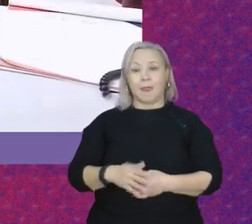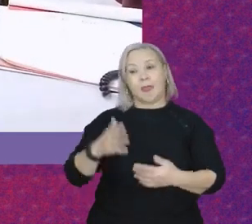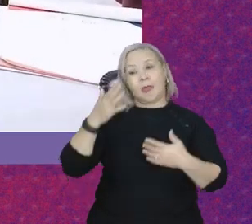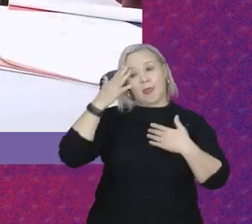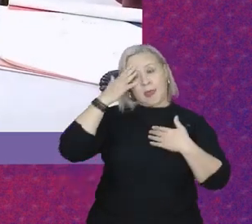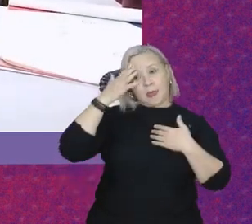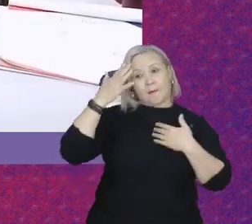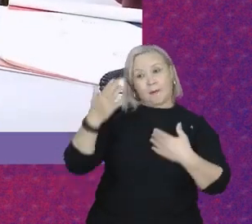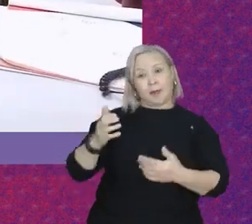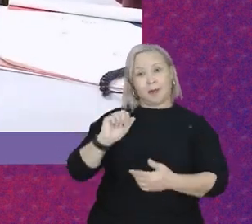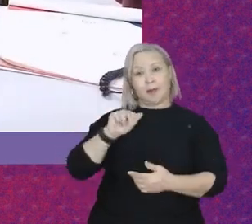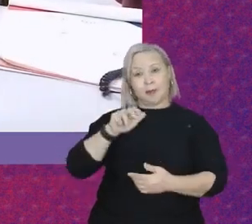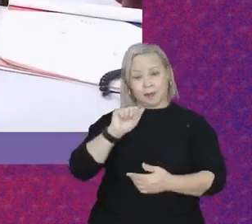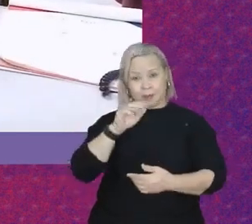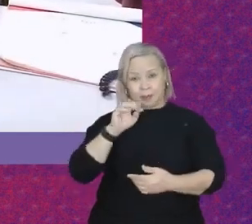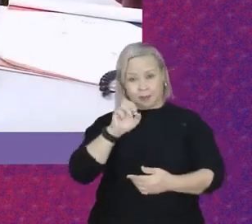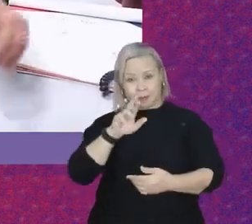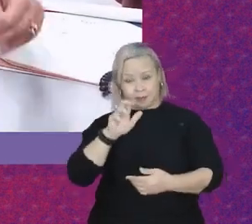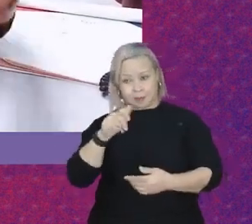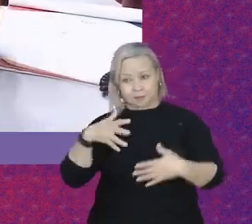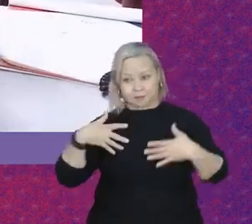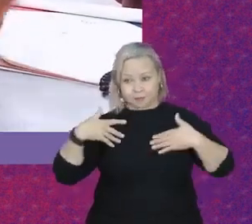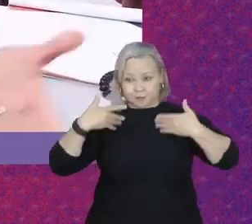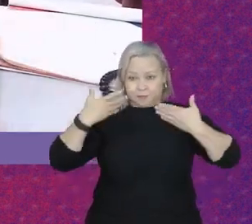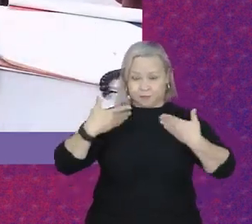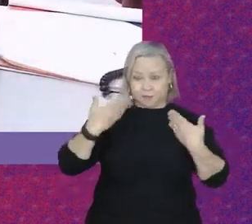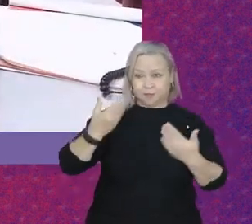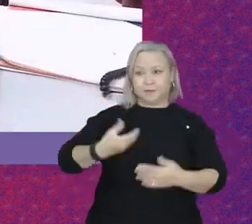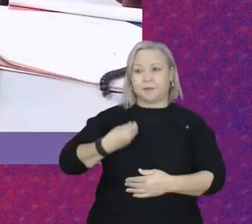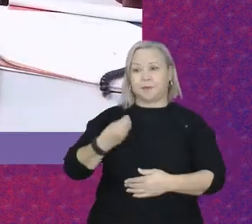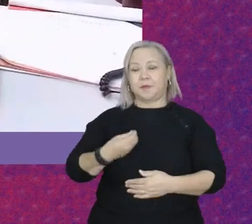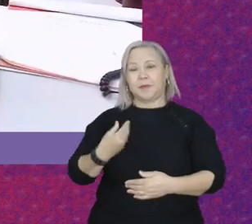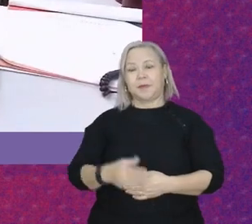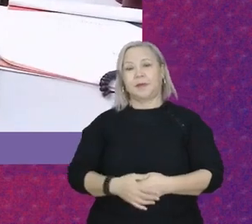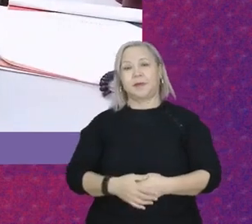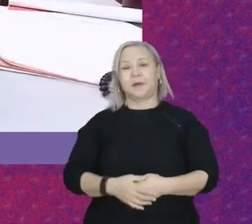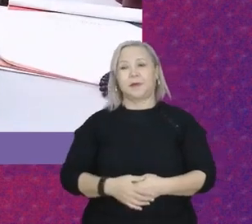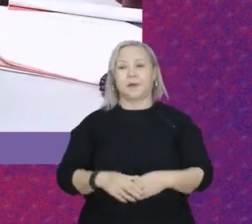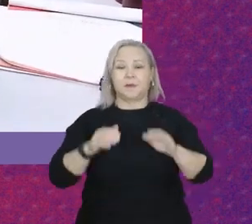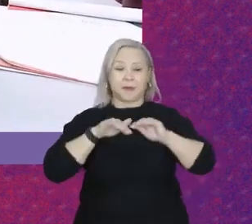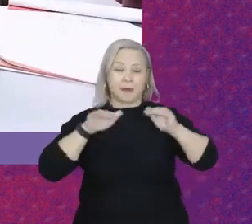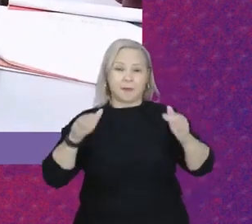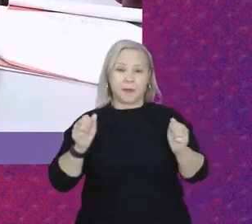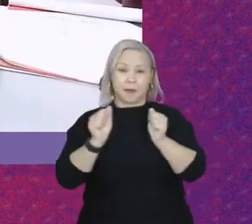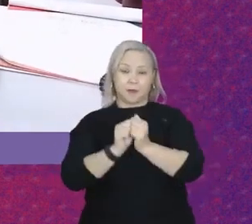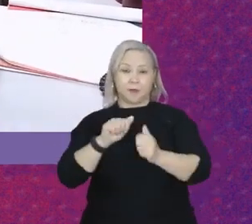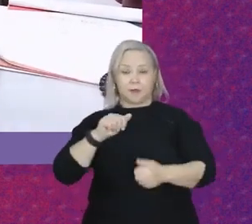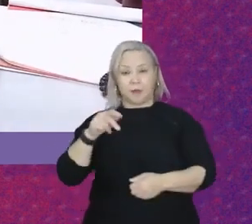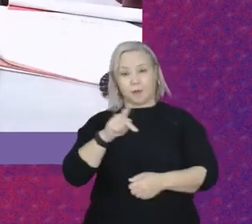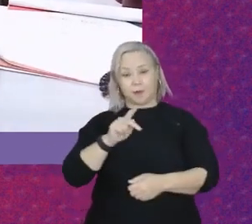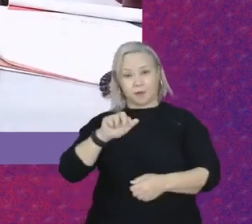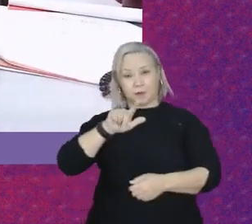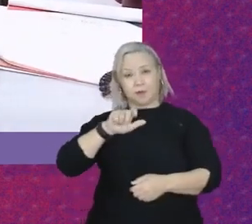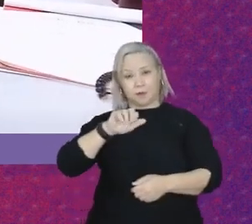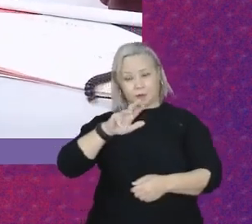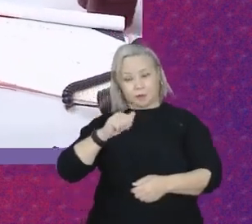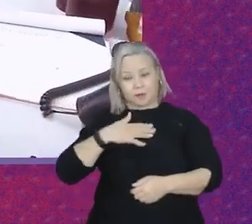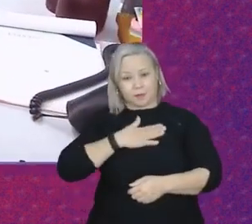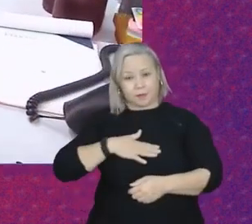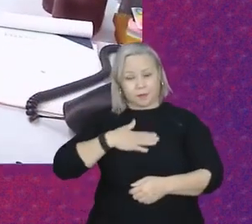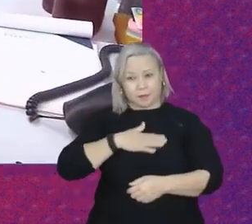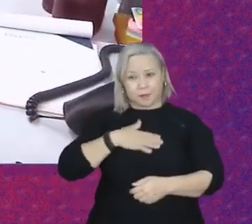Obrigada, Ana Terra, é uma alegria estar aqui, inclusive, né, compondo essa mesa aqui com a professora Lívia. Prazer, viu,